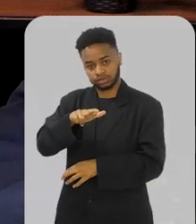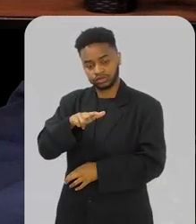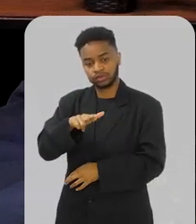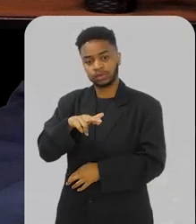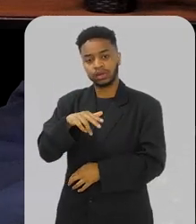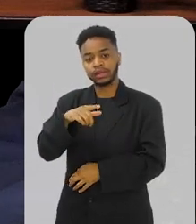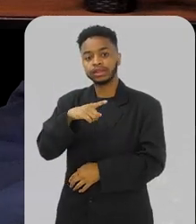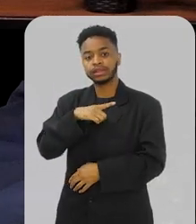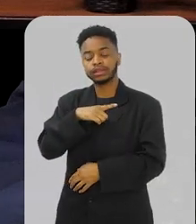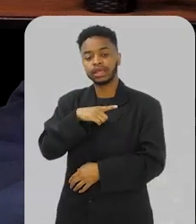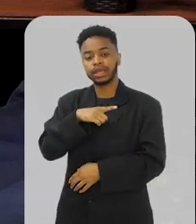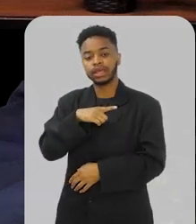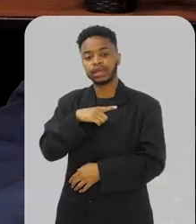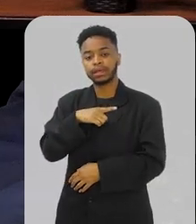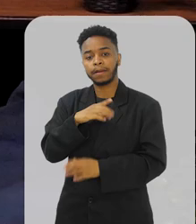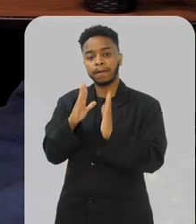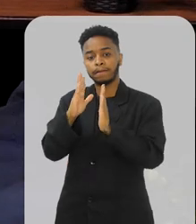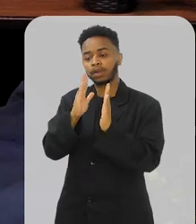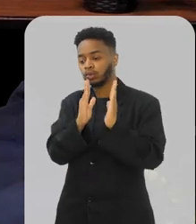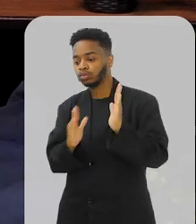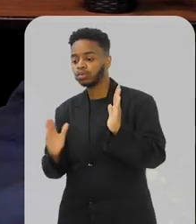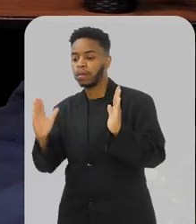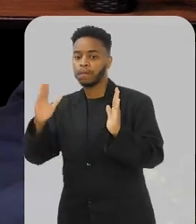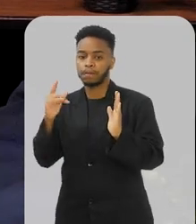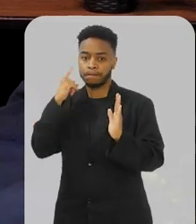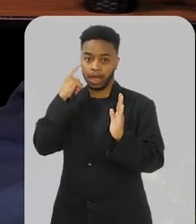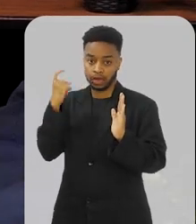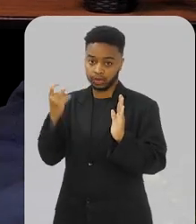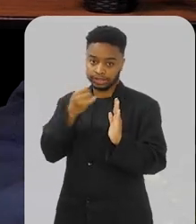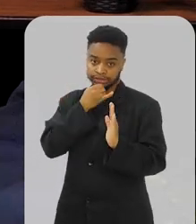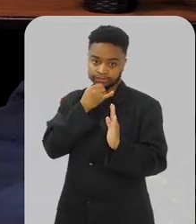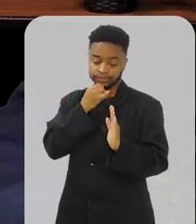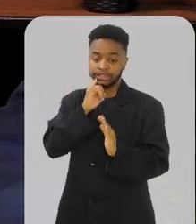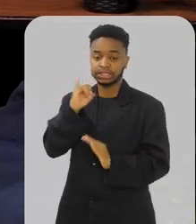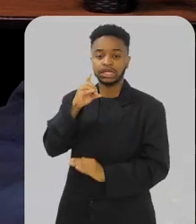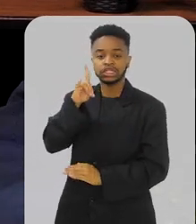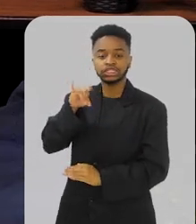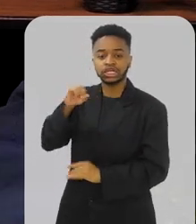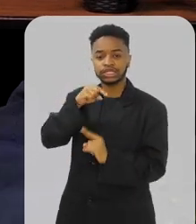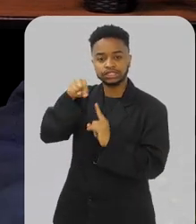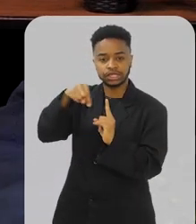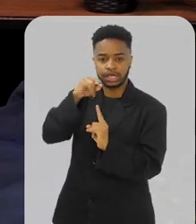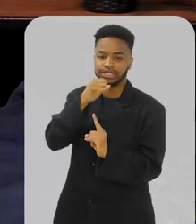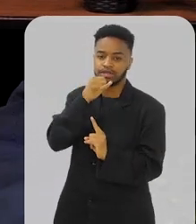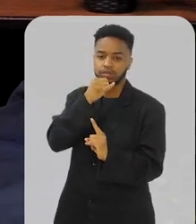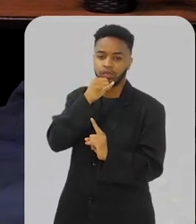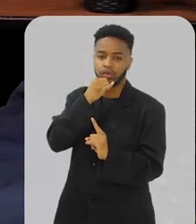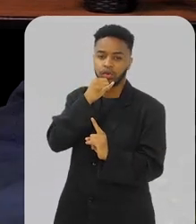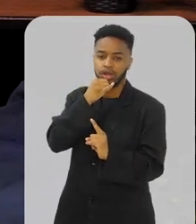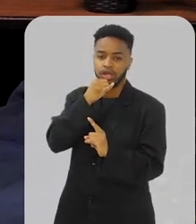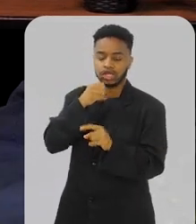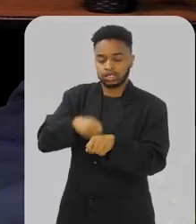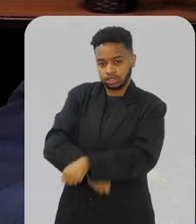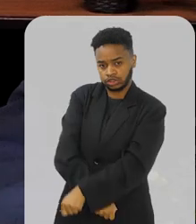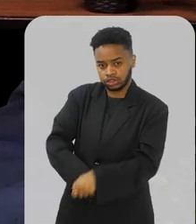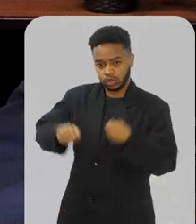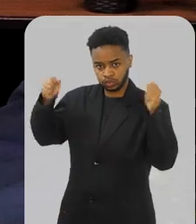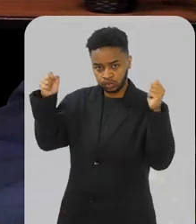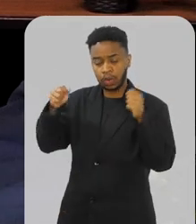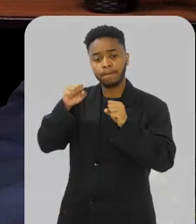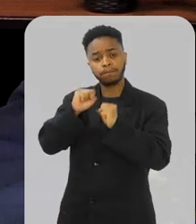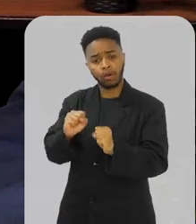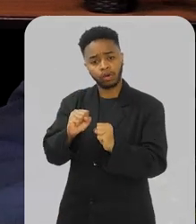um elástico de barulho, vamos colocar assim. Em dias santos, principalmente São Jorge, se pode